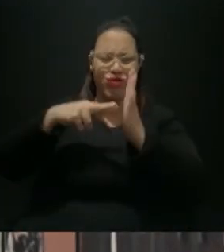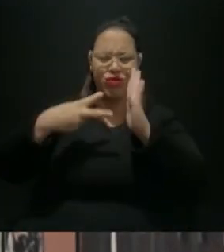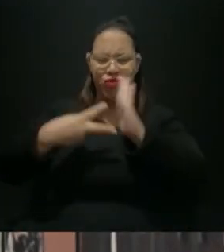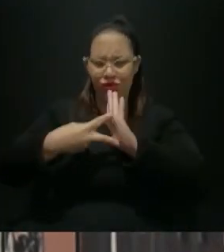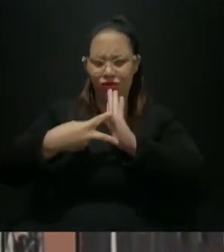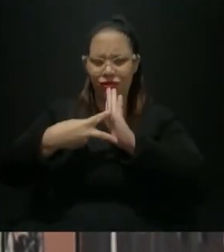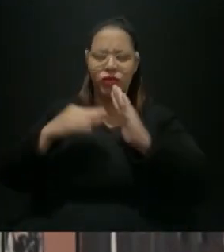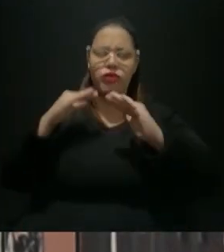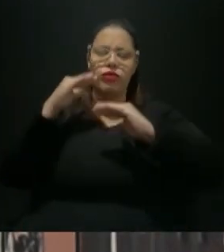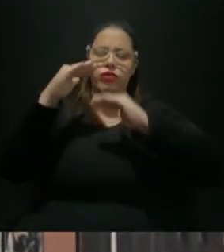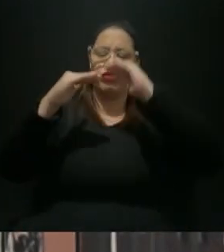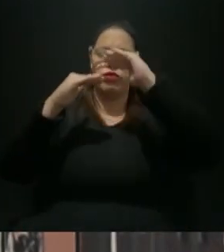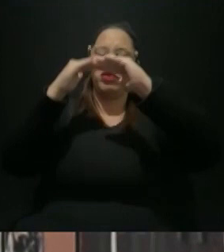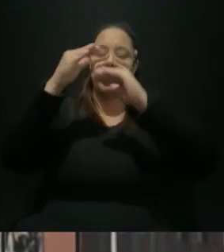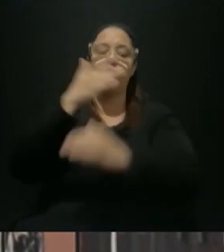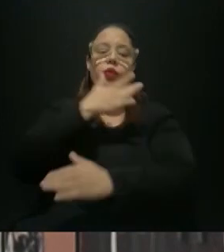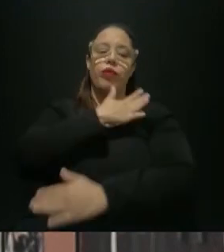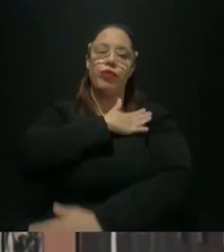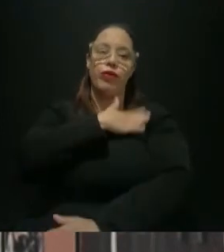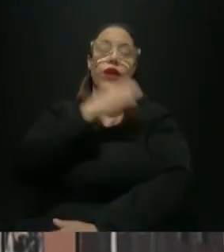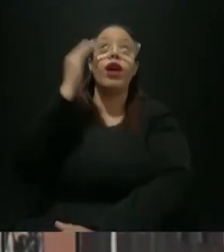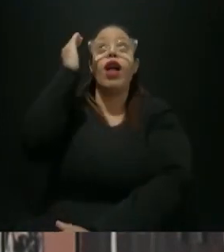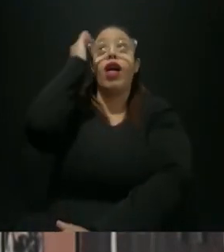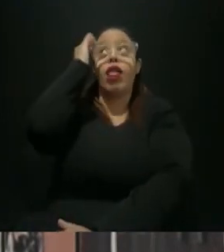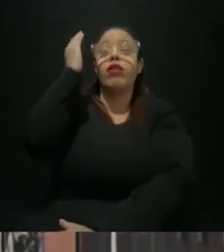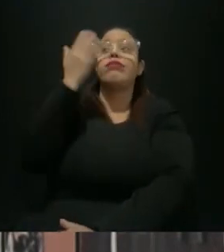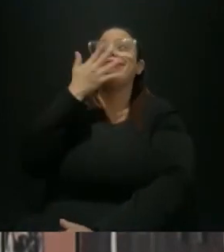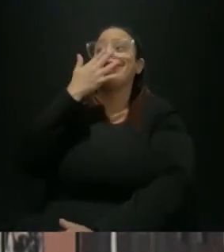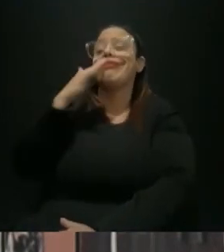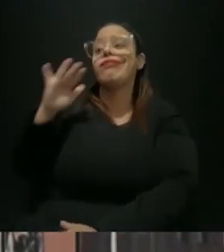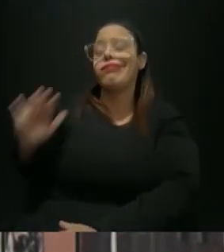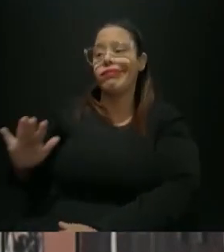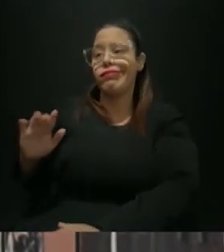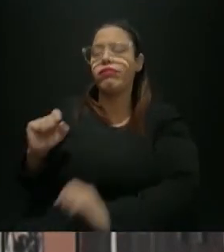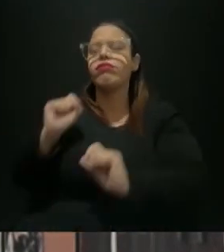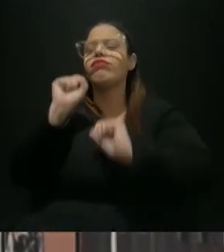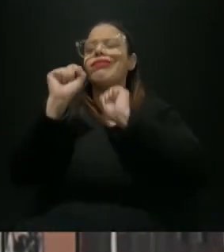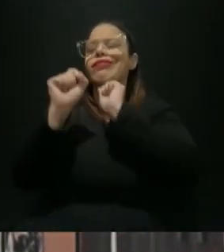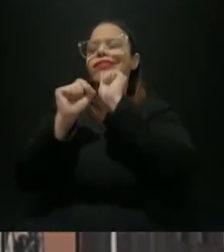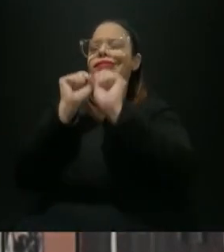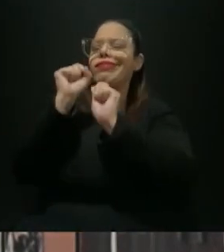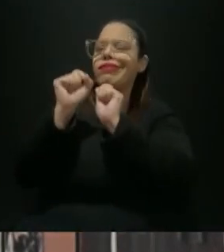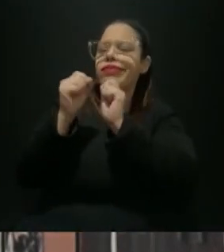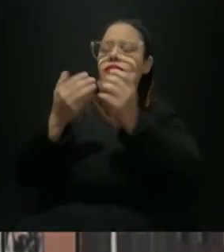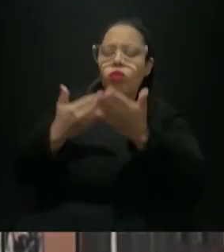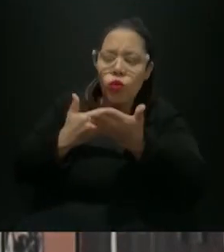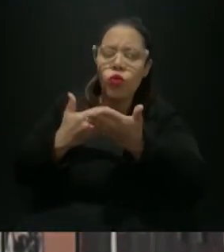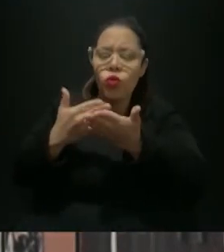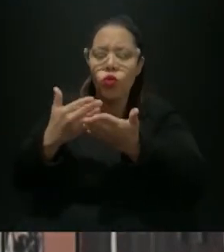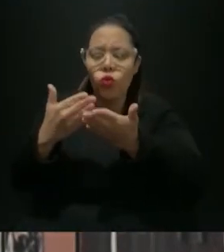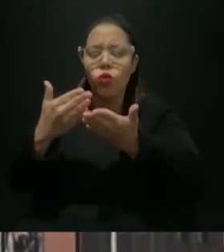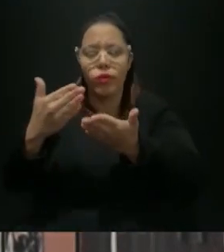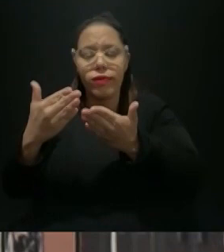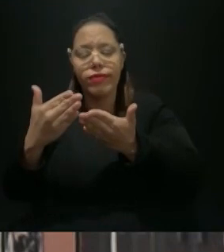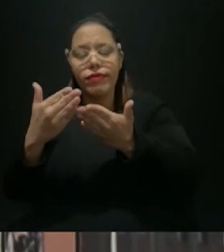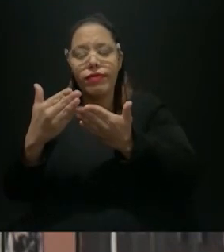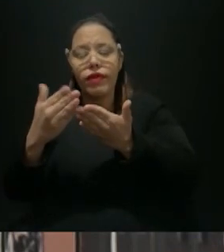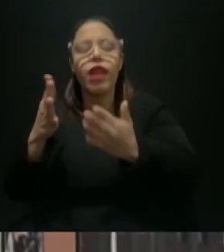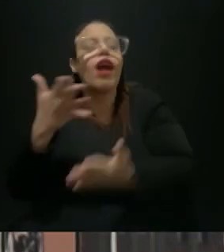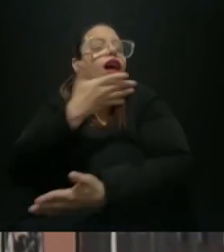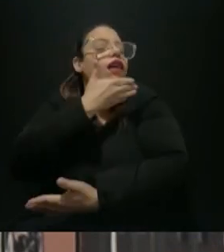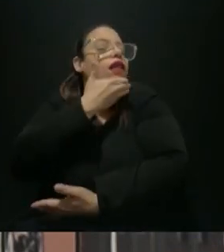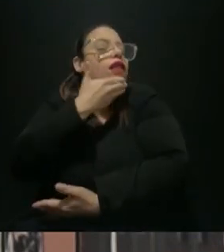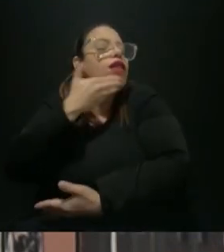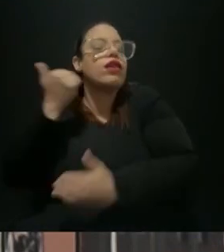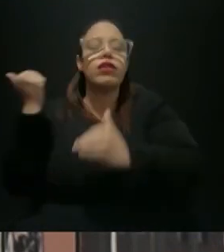desenvolvimento físico e emocional da criança. No entanto, existem iniciativas em andamento para melhorar o